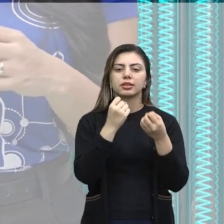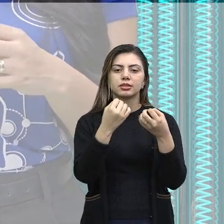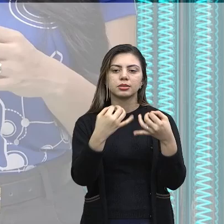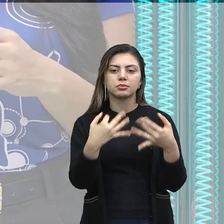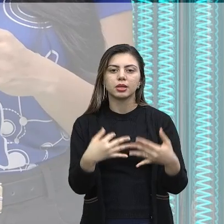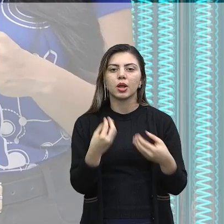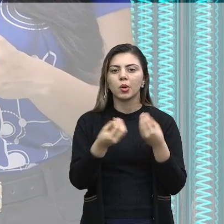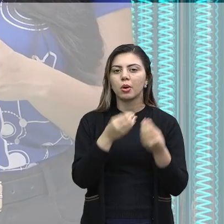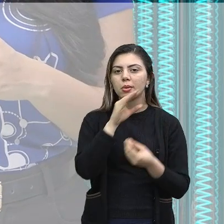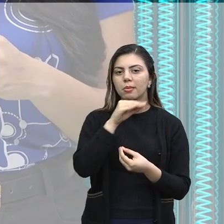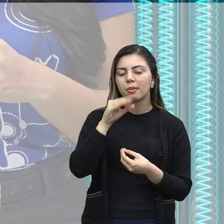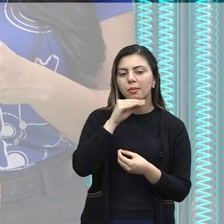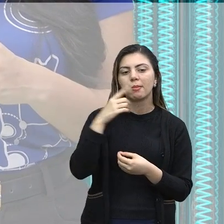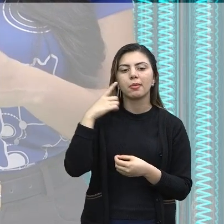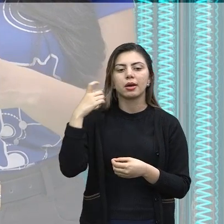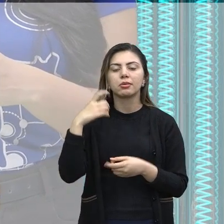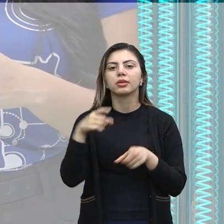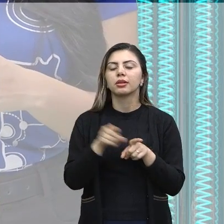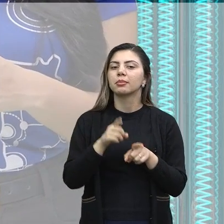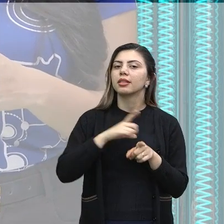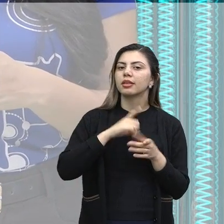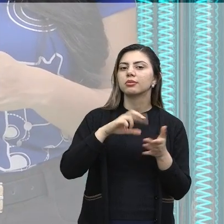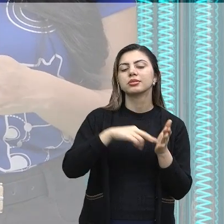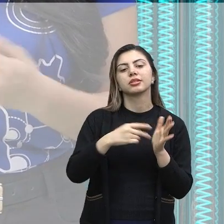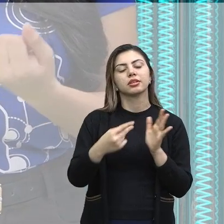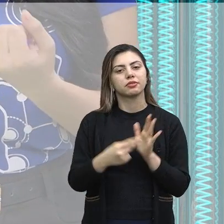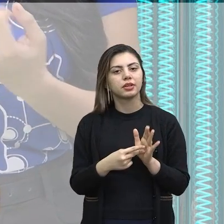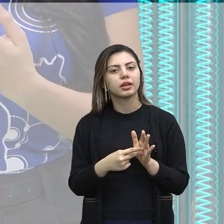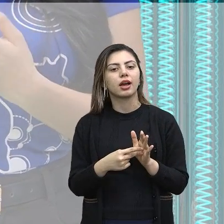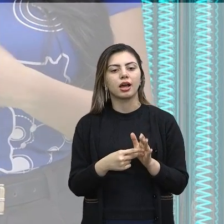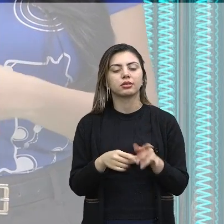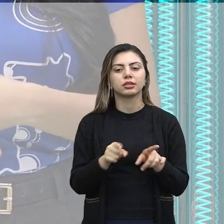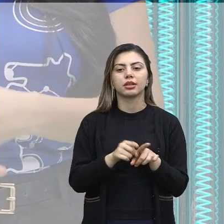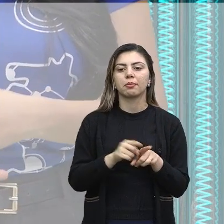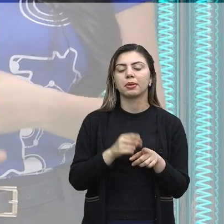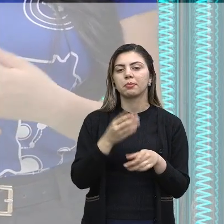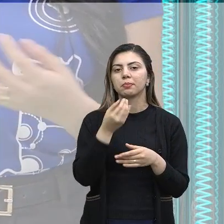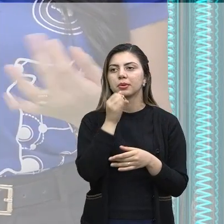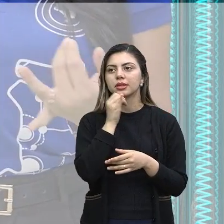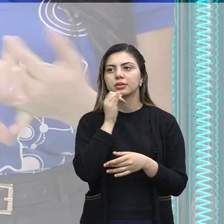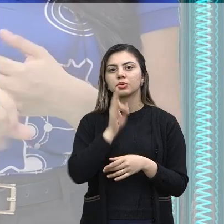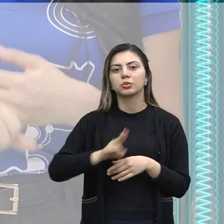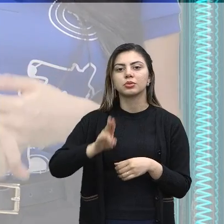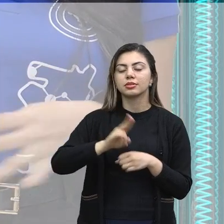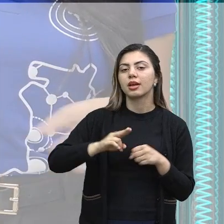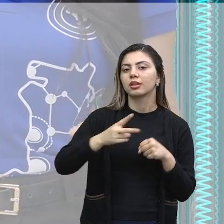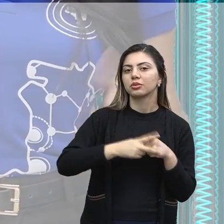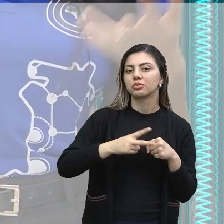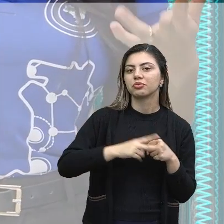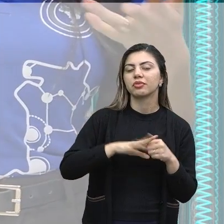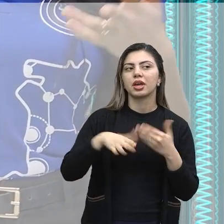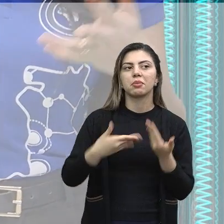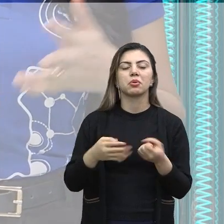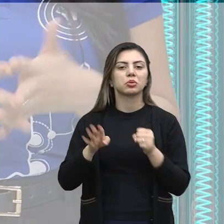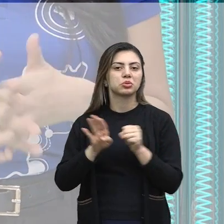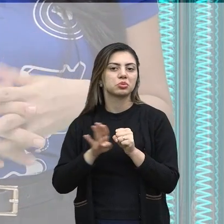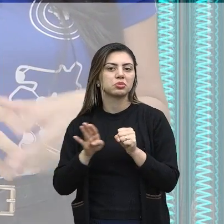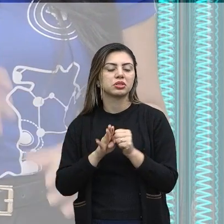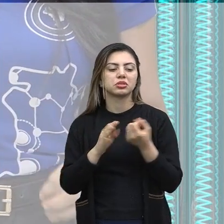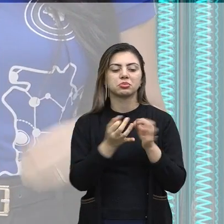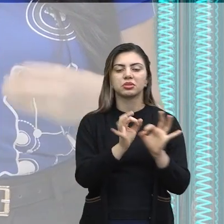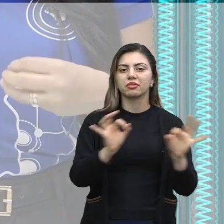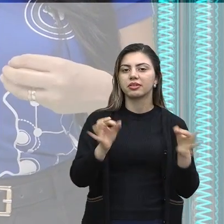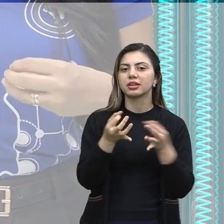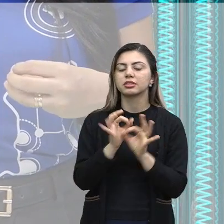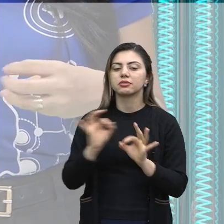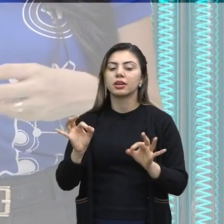fonética, vem o significado dela, e vem o significado dela quando ela é usada como um verbo, como um substantivo, por exemplo, e